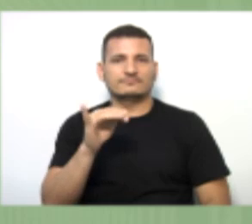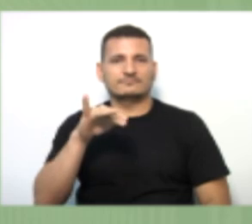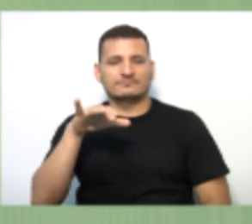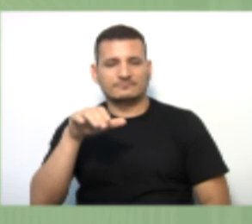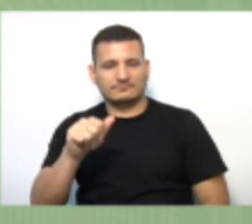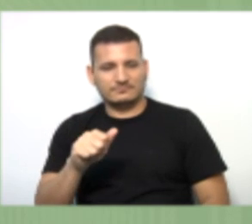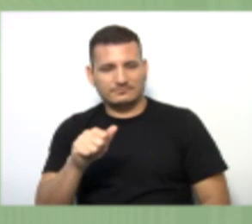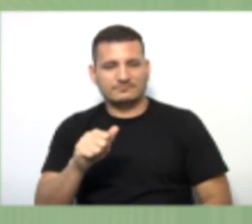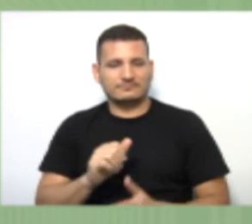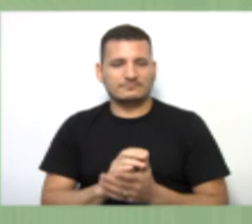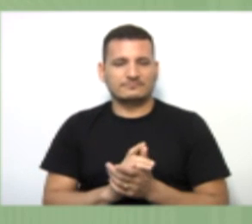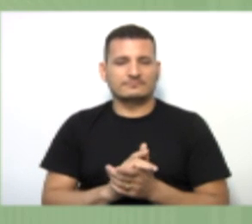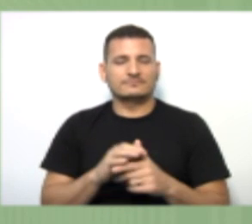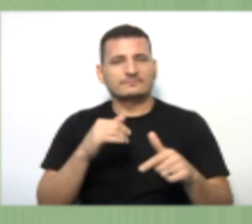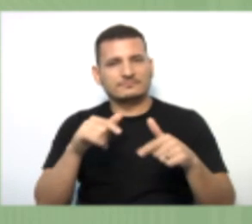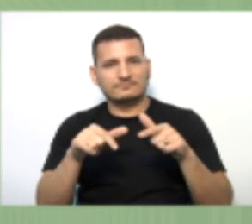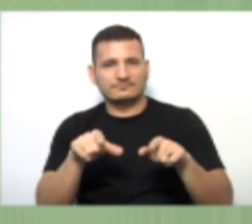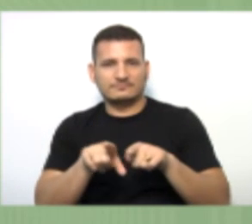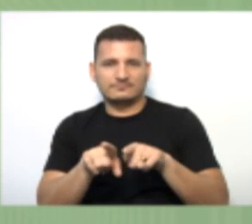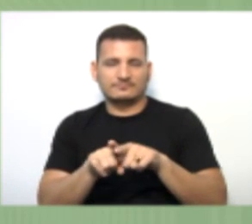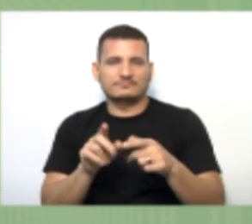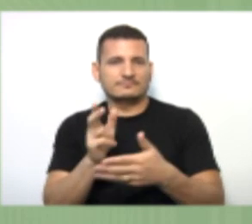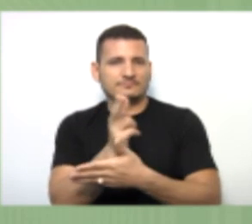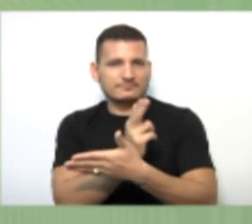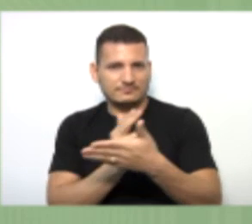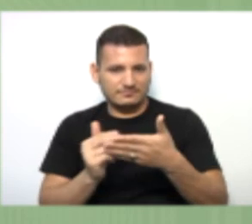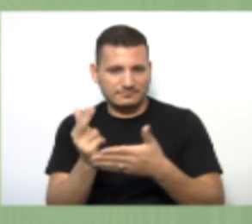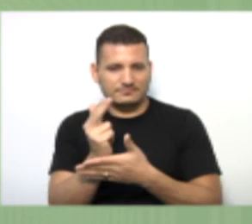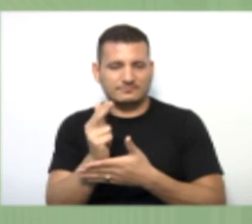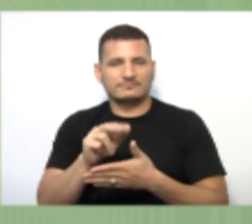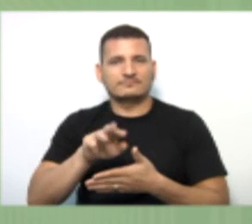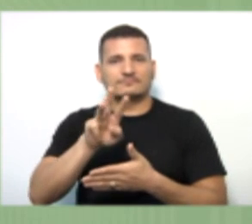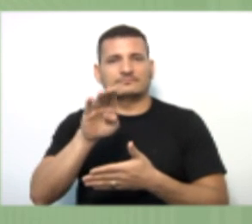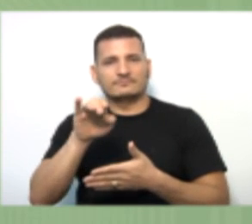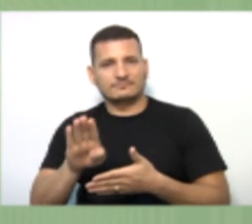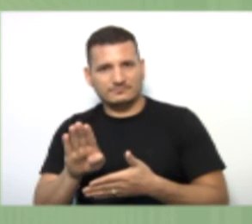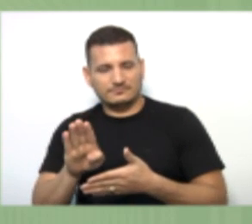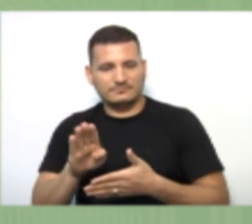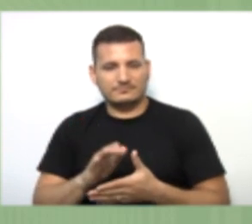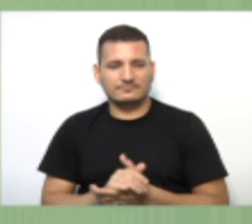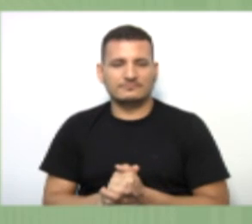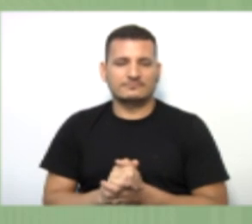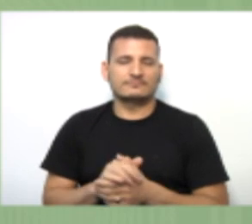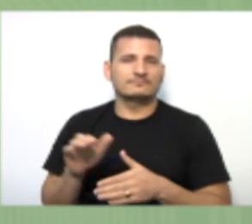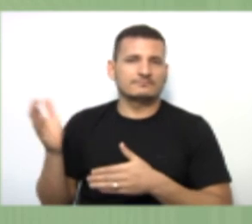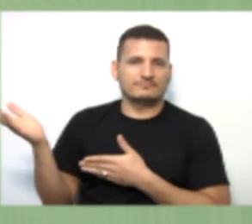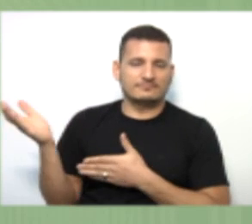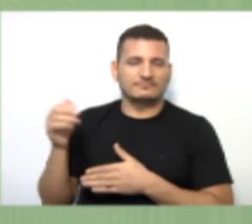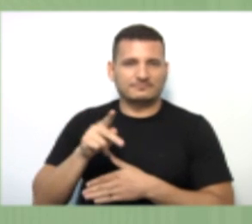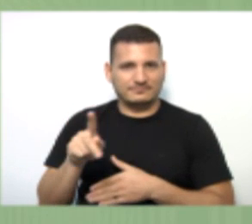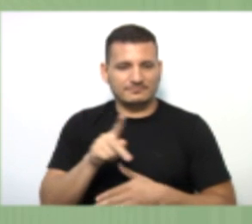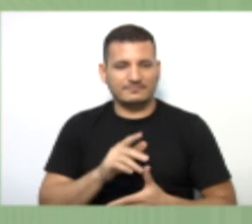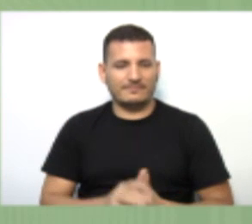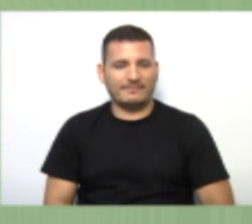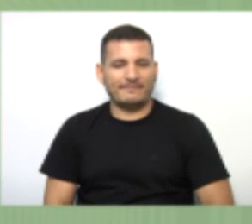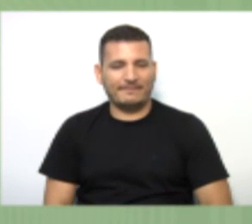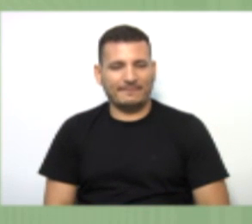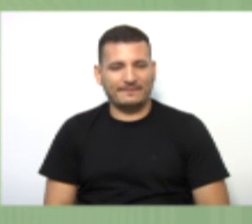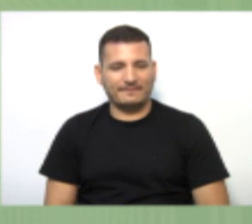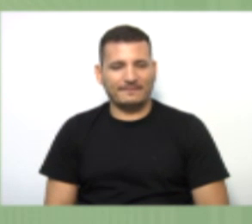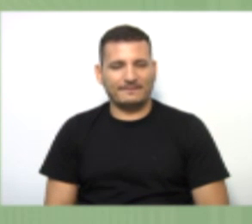Eu também trabalho um pouquinho com design gráfico e design web. Professor, fala um pouquinho de você aí, por favor.